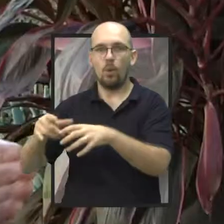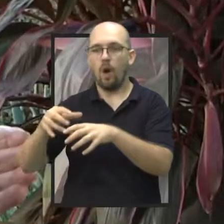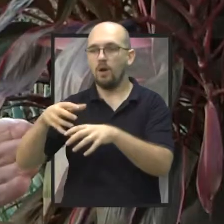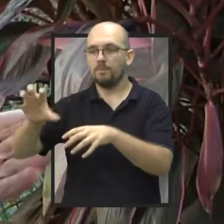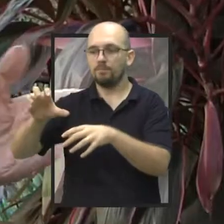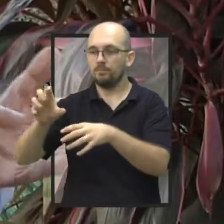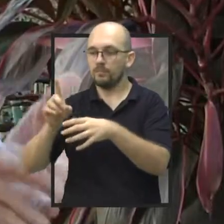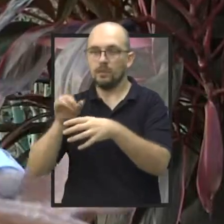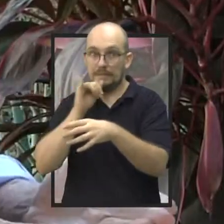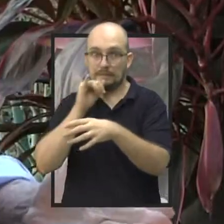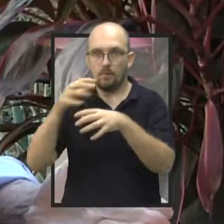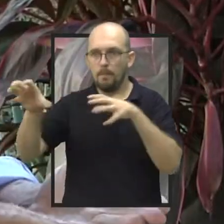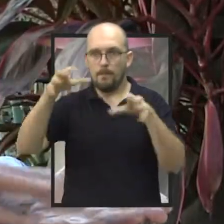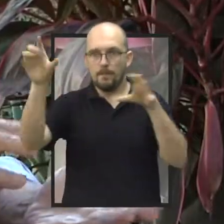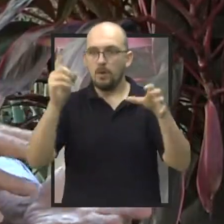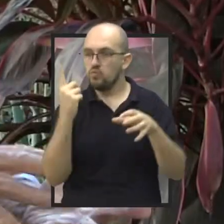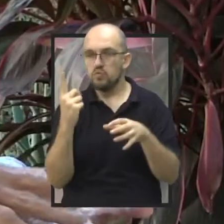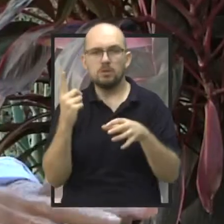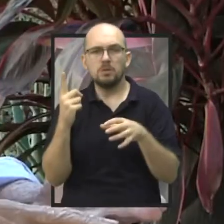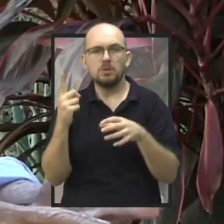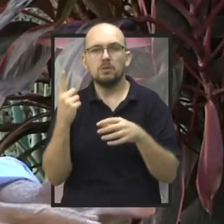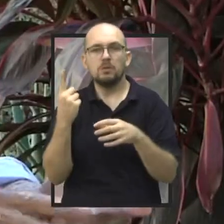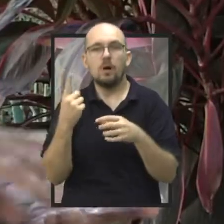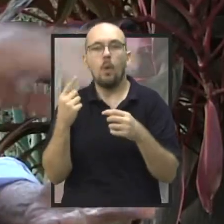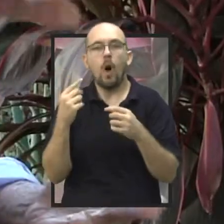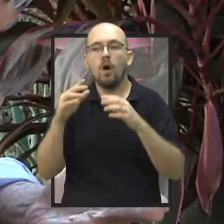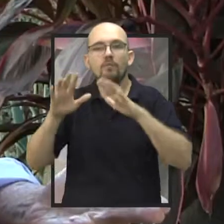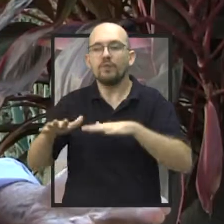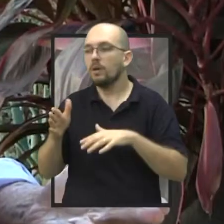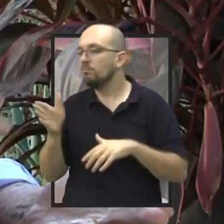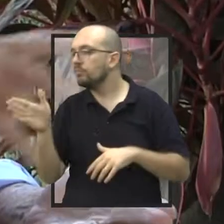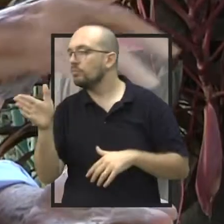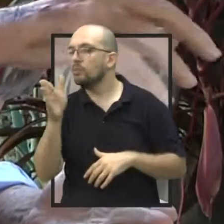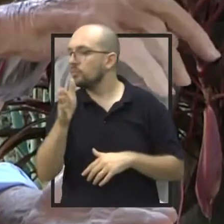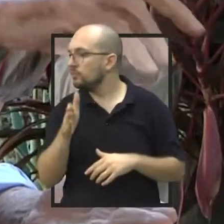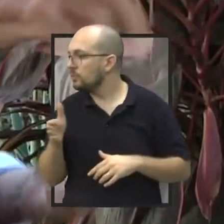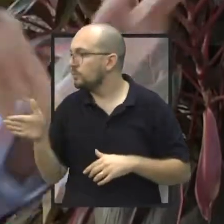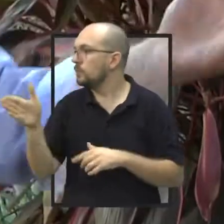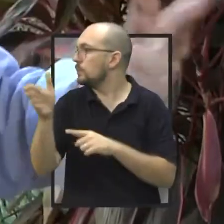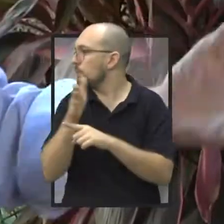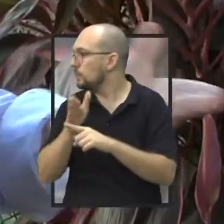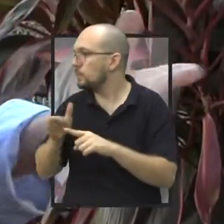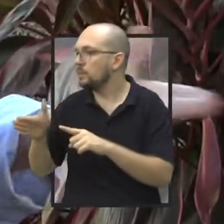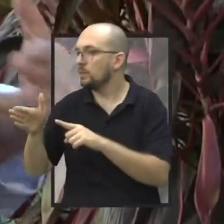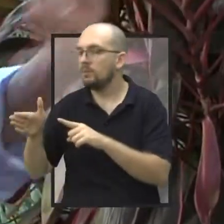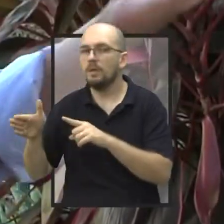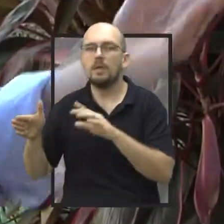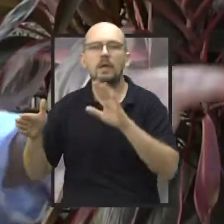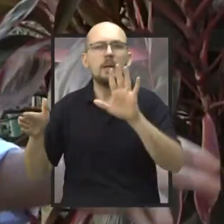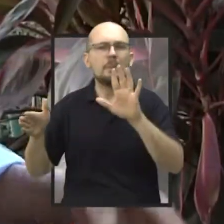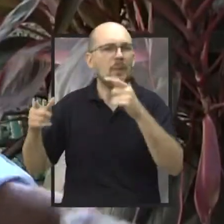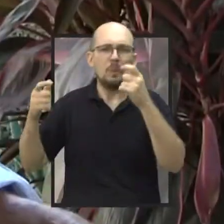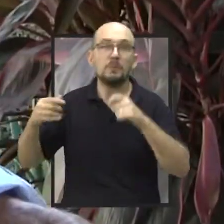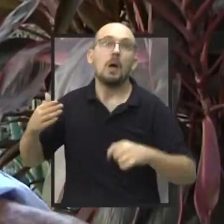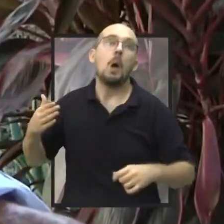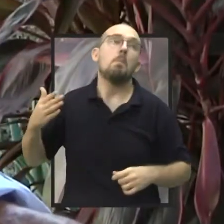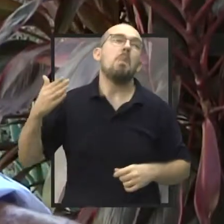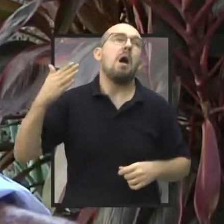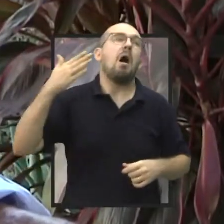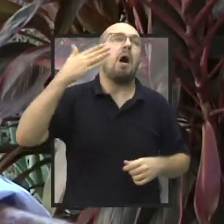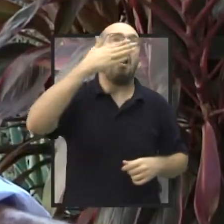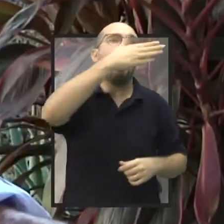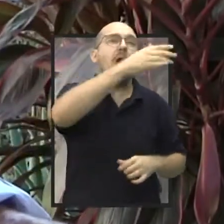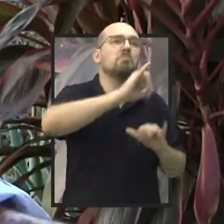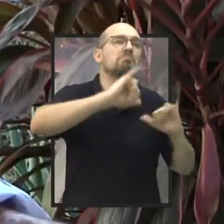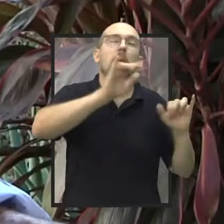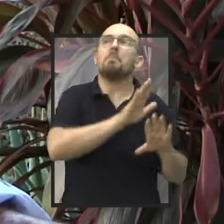distrito dele, basta ele ter uma condução e correr o distrito. Você fala, mas e a propaganda? Não.